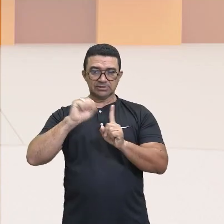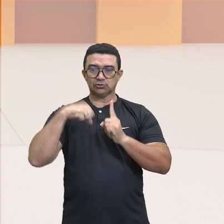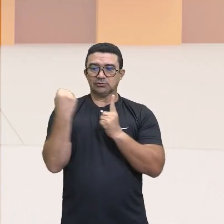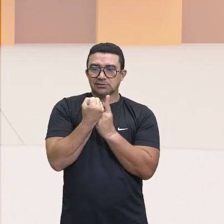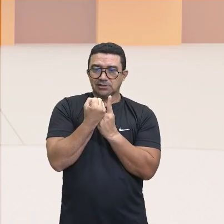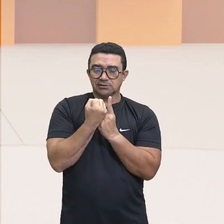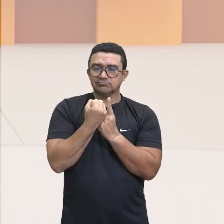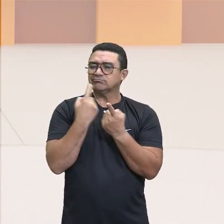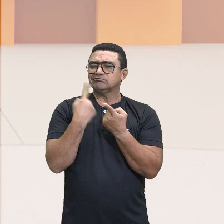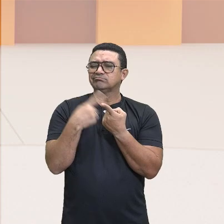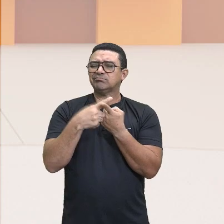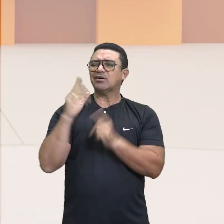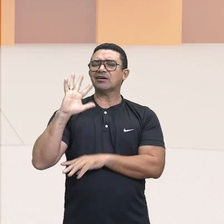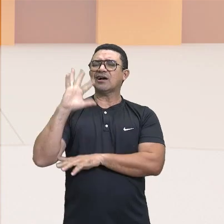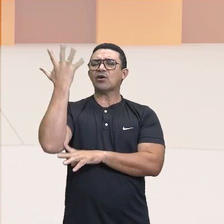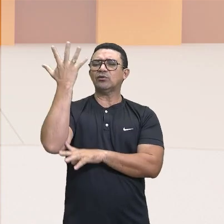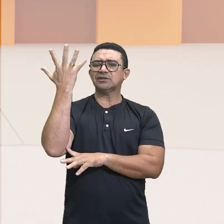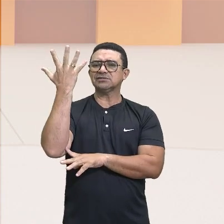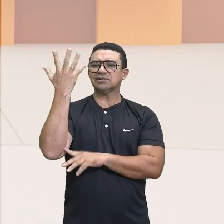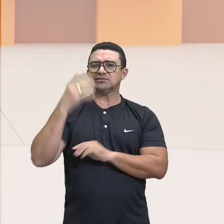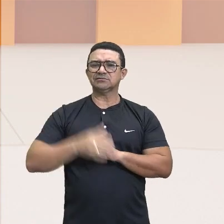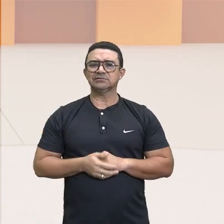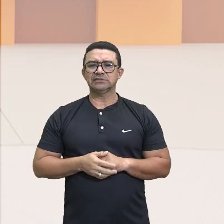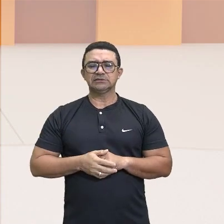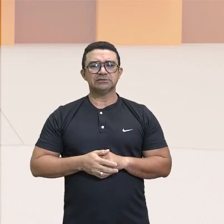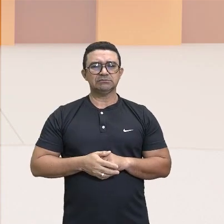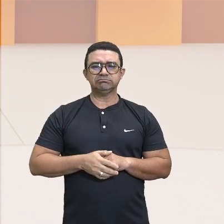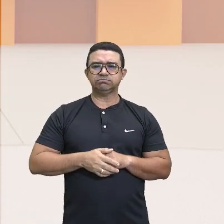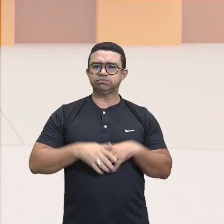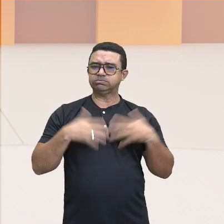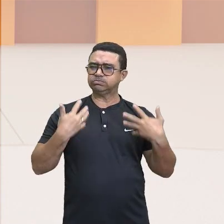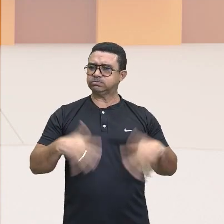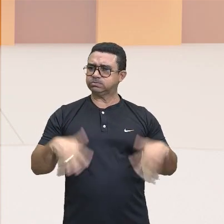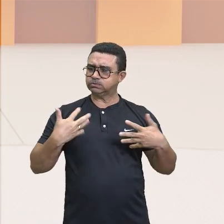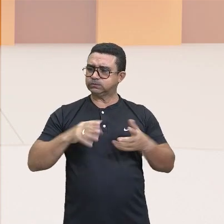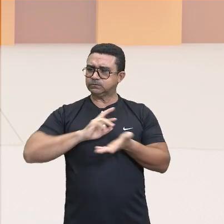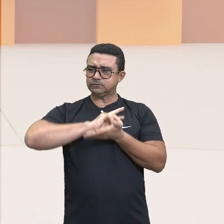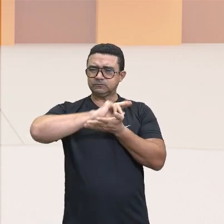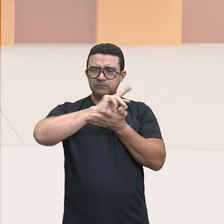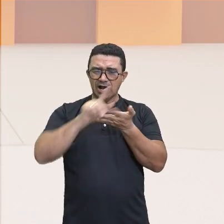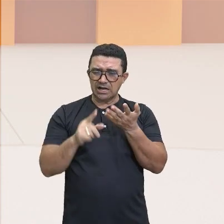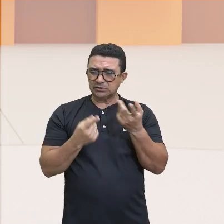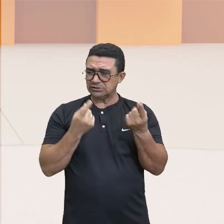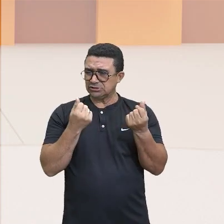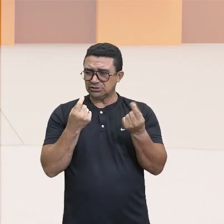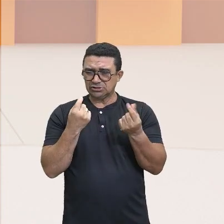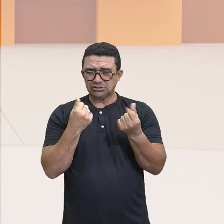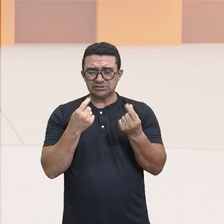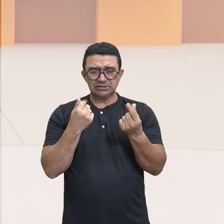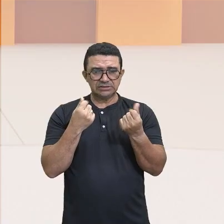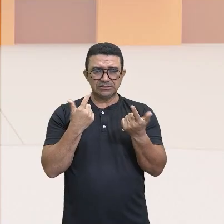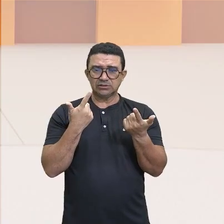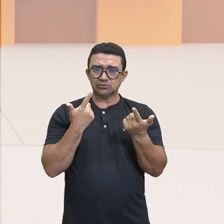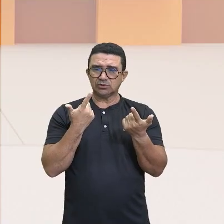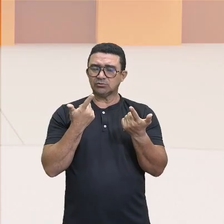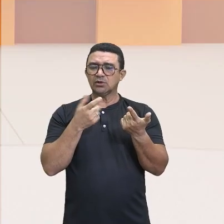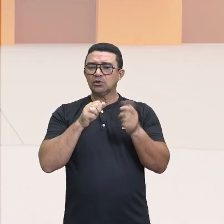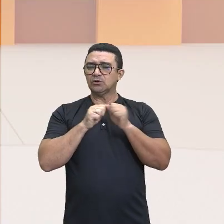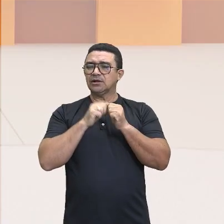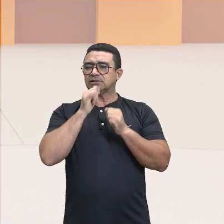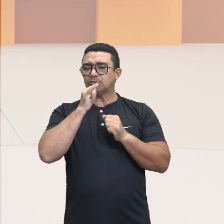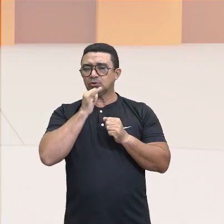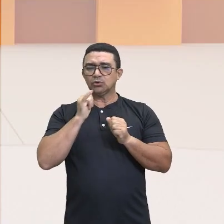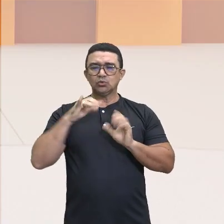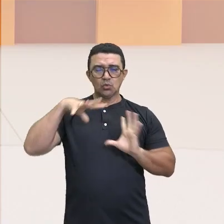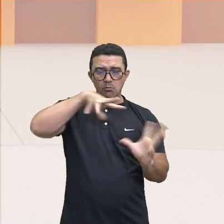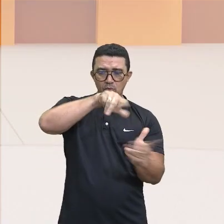que isso está acontecendo? Tanta riqueza, trilhões, bilhões de dólares circulando aí no mundo todo, em todos os países,